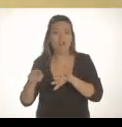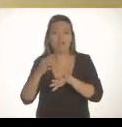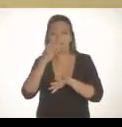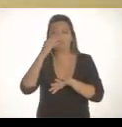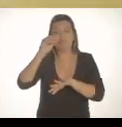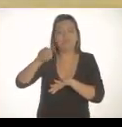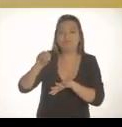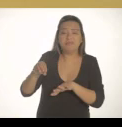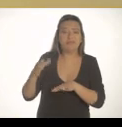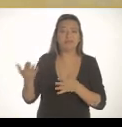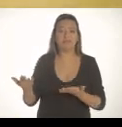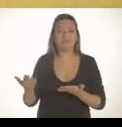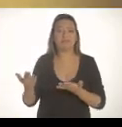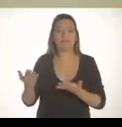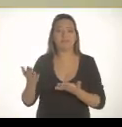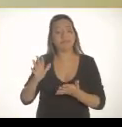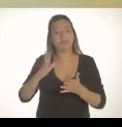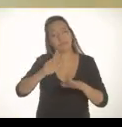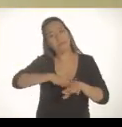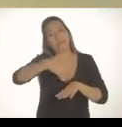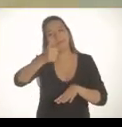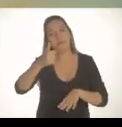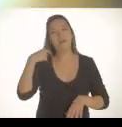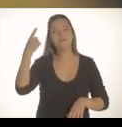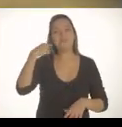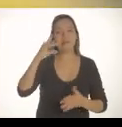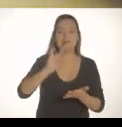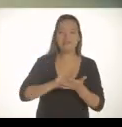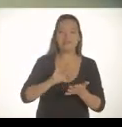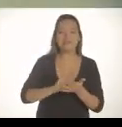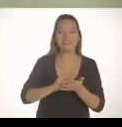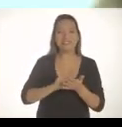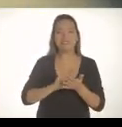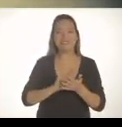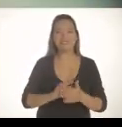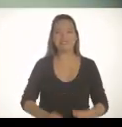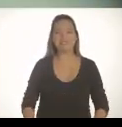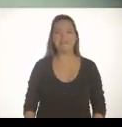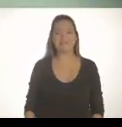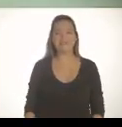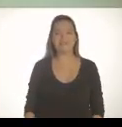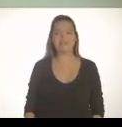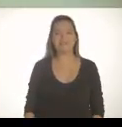É melhor a loucura que nos arrasta e que nos faz encontrar assim.